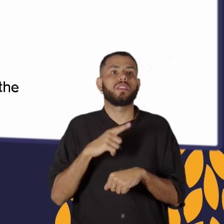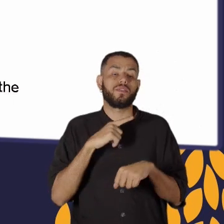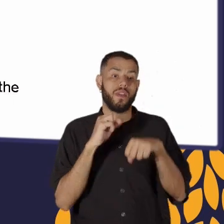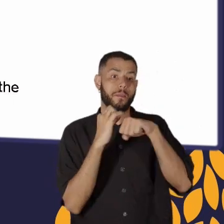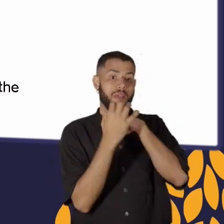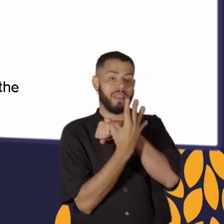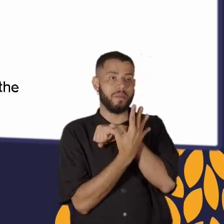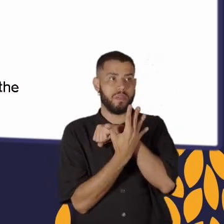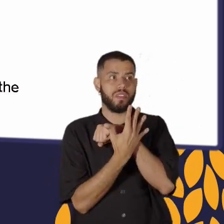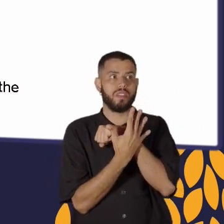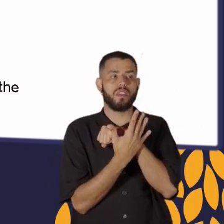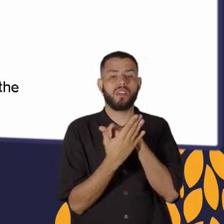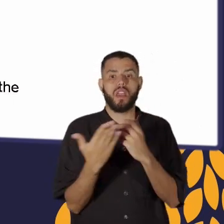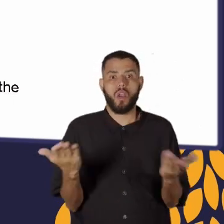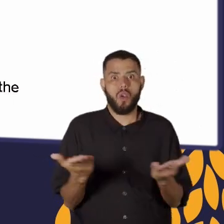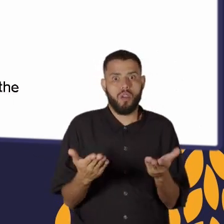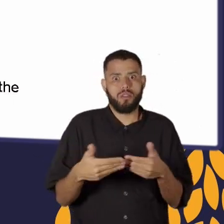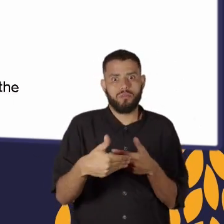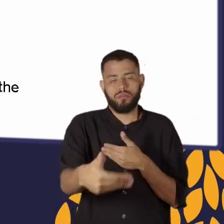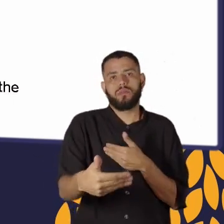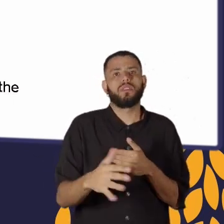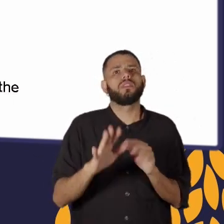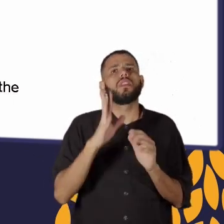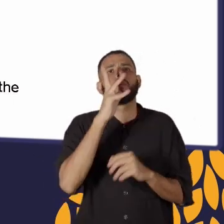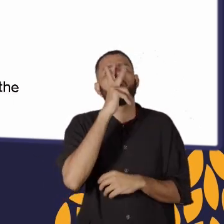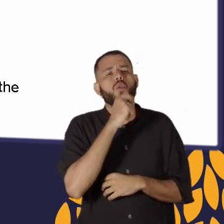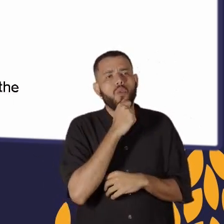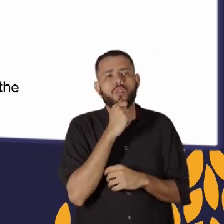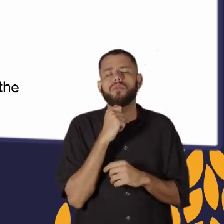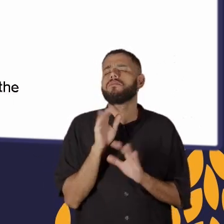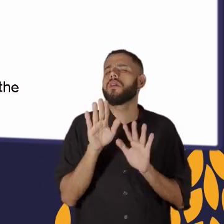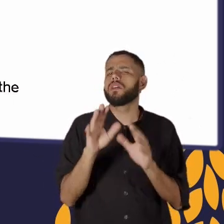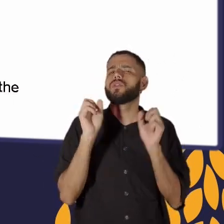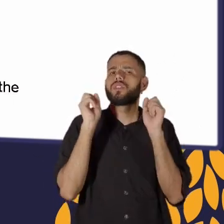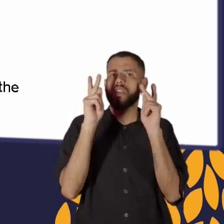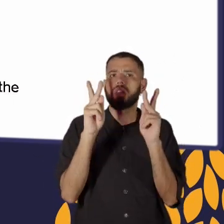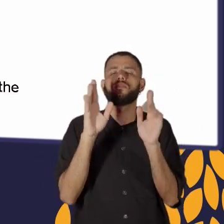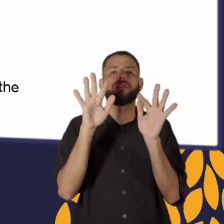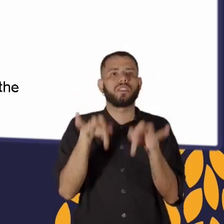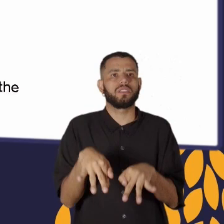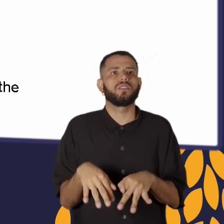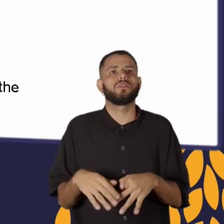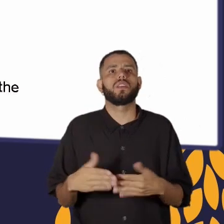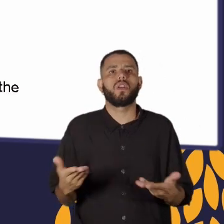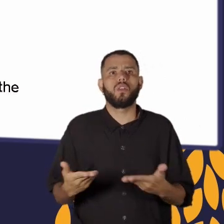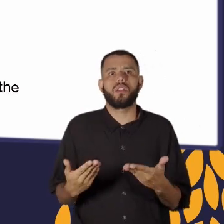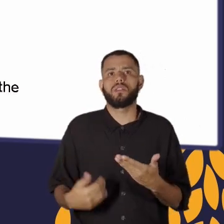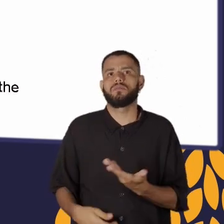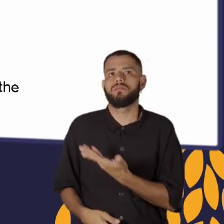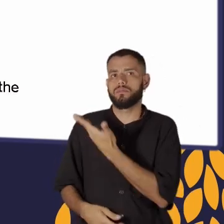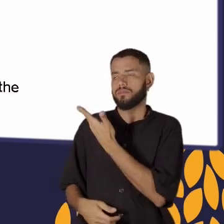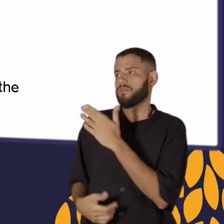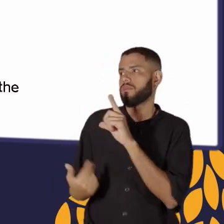que demorou, mas beleza, finalizamos, e esse é o desenho. Então, aqui,